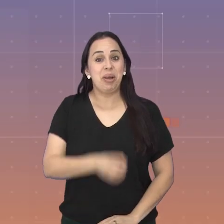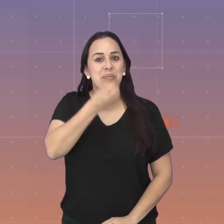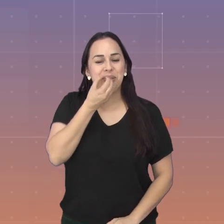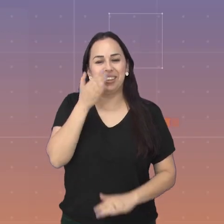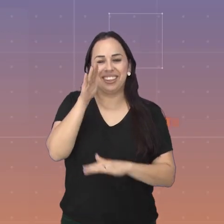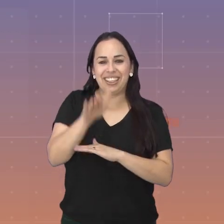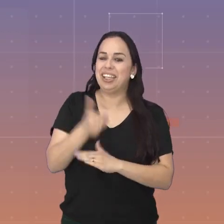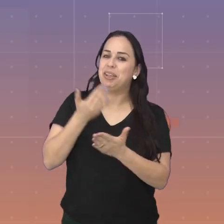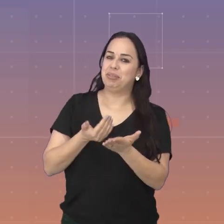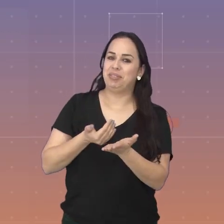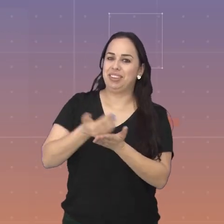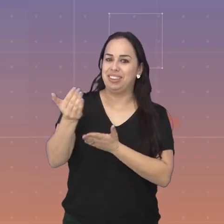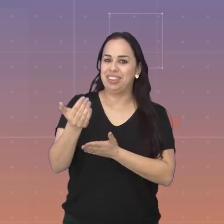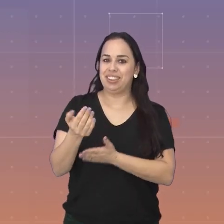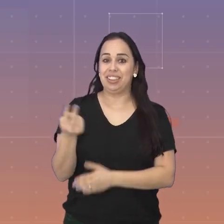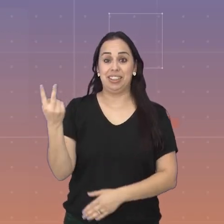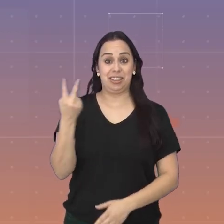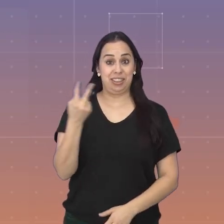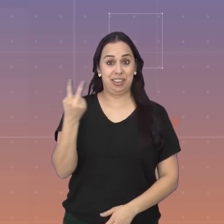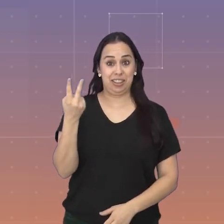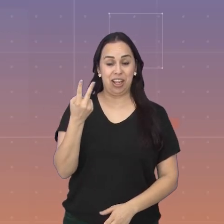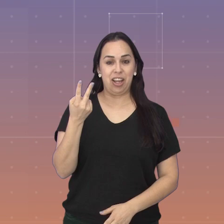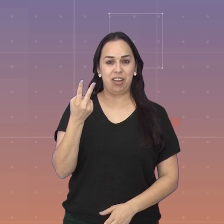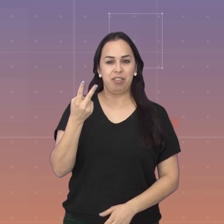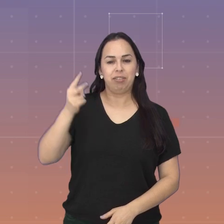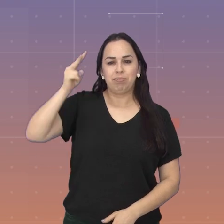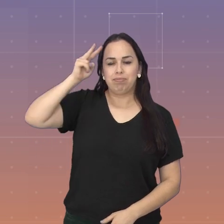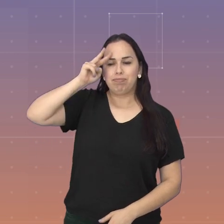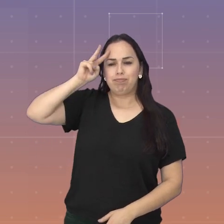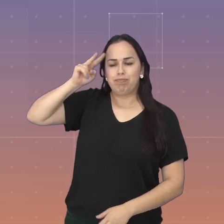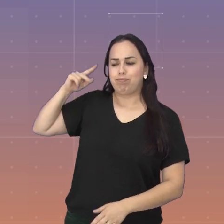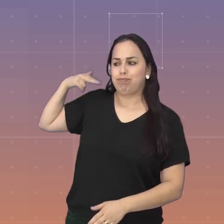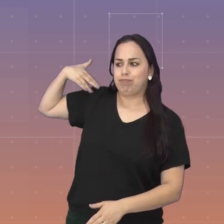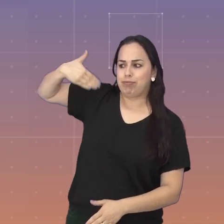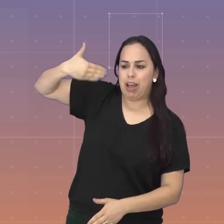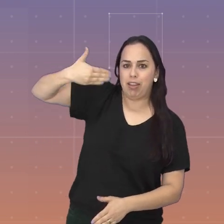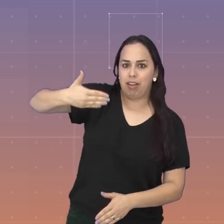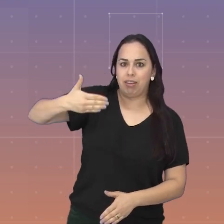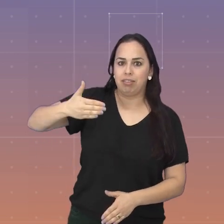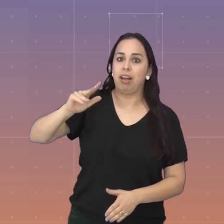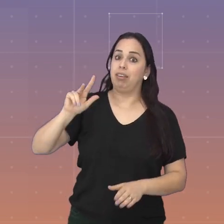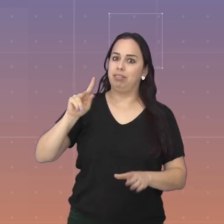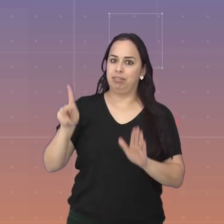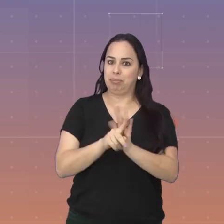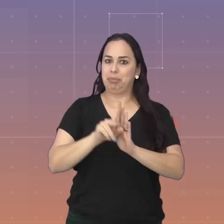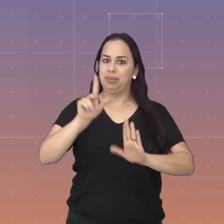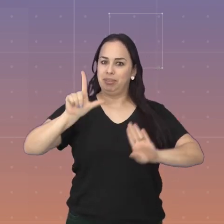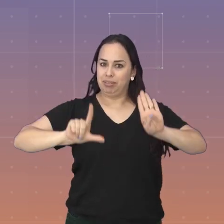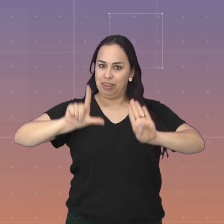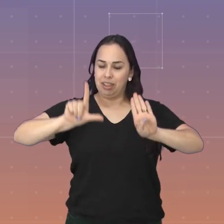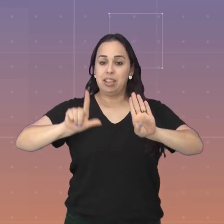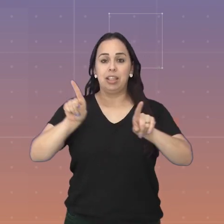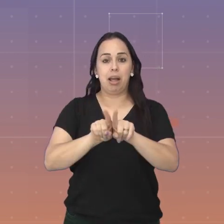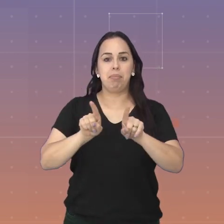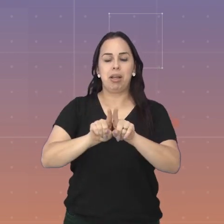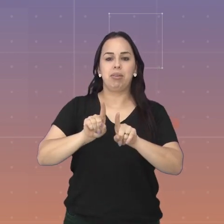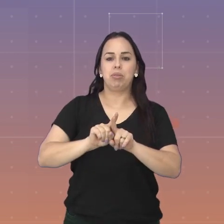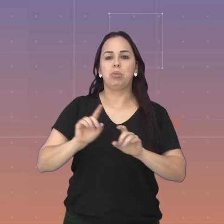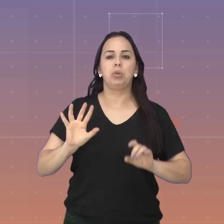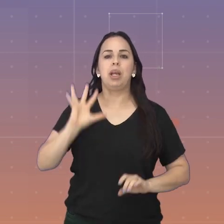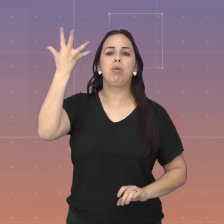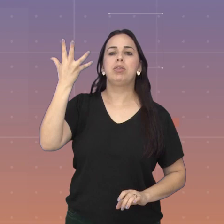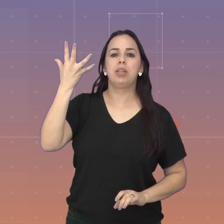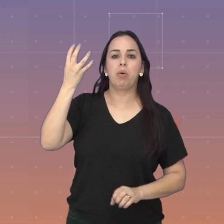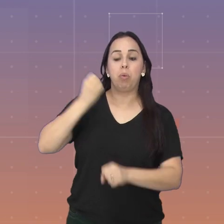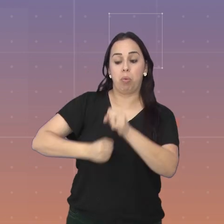Boa tarde, está começando o segundo episódio da retrospectiva aqui do Boletim Legislativo com os acontecimentos que marcaram o